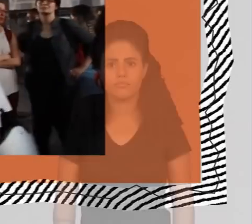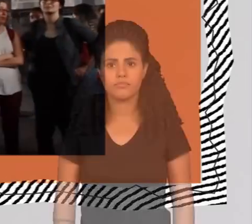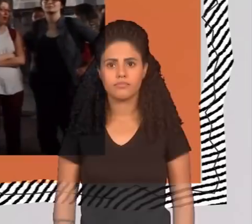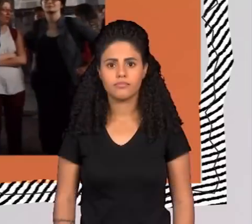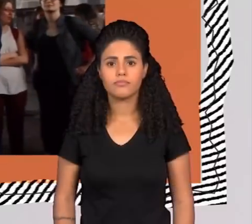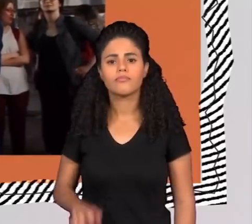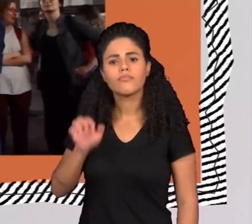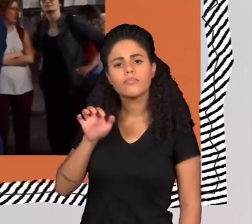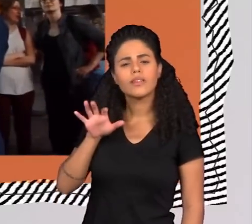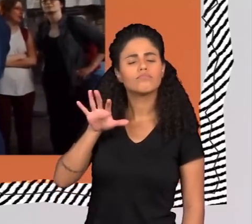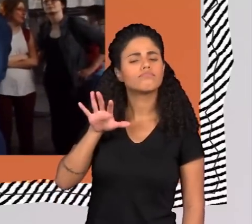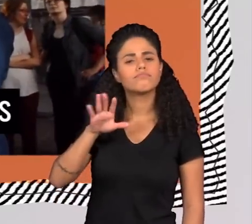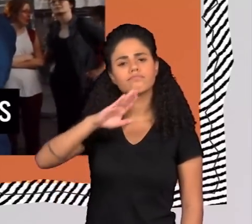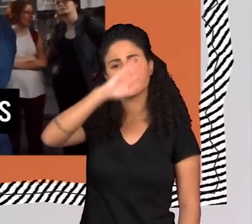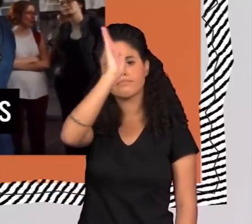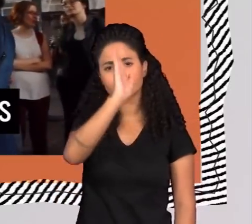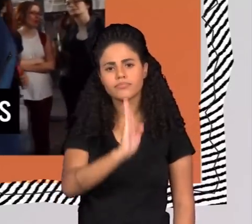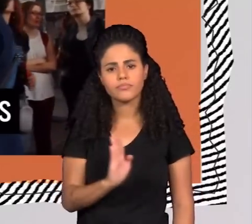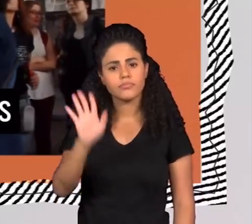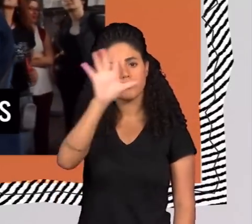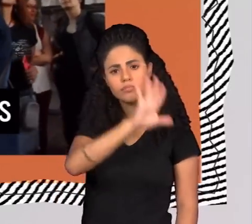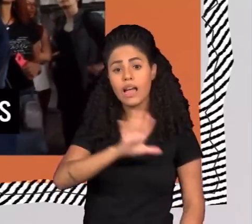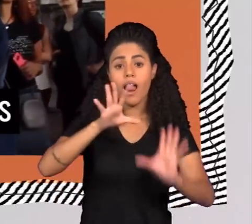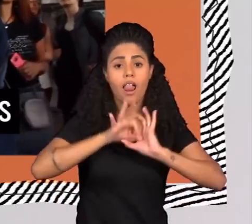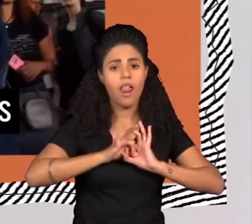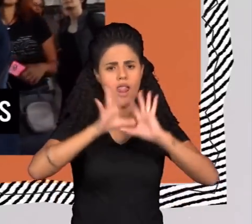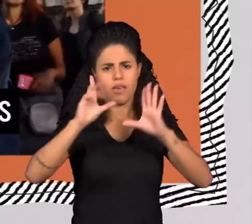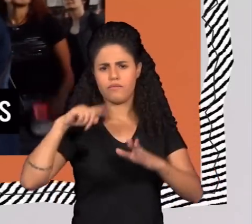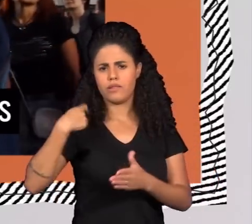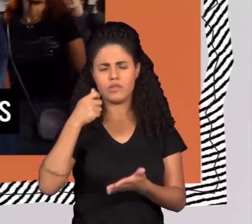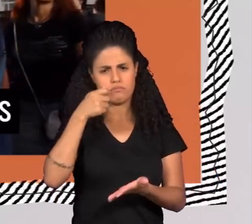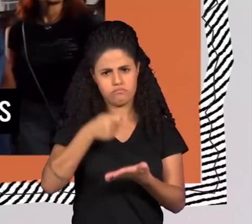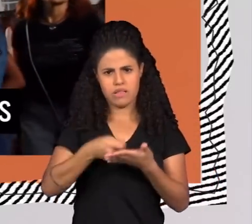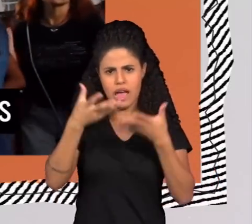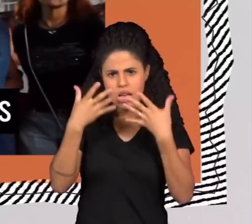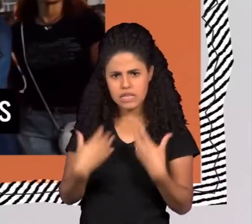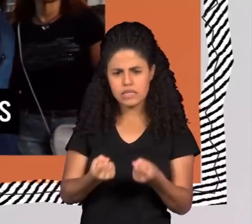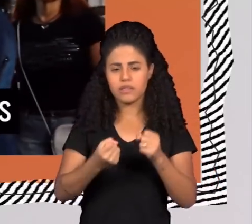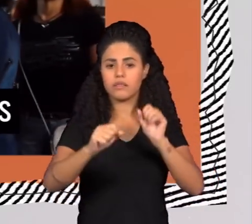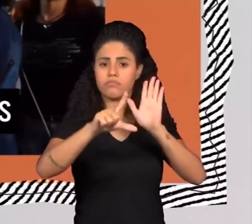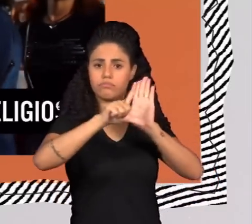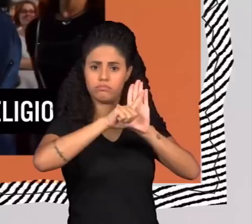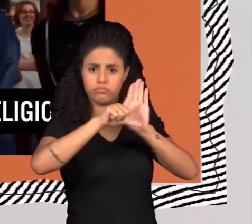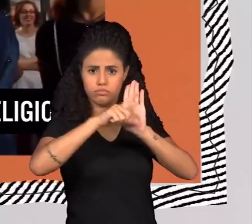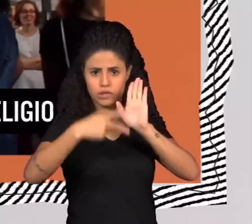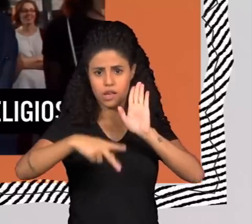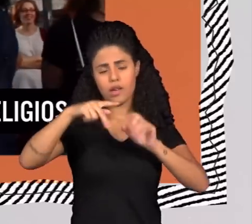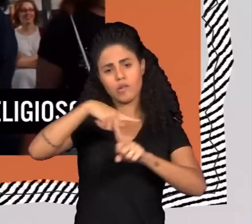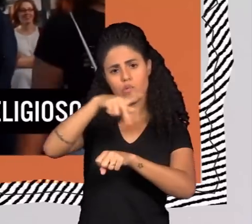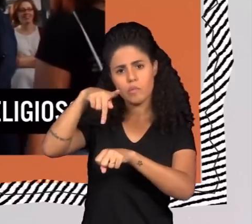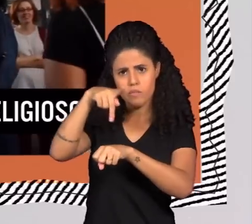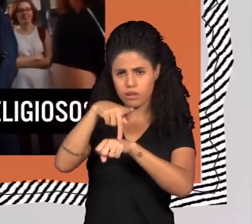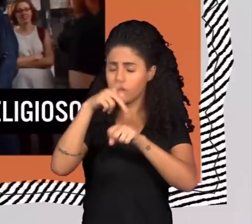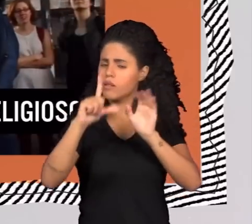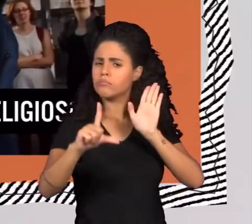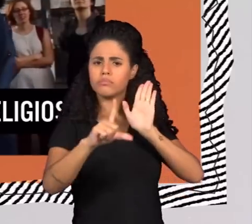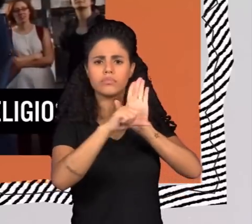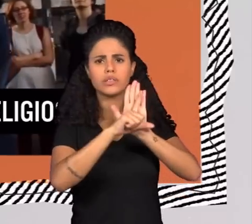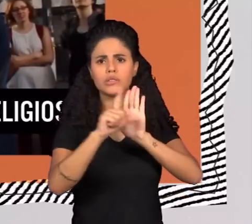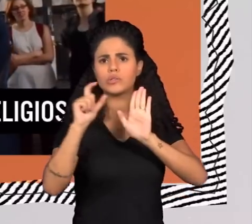brasileiro é laico e não admitimos que a legislação do país seja uma